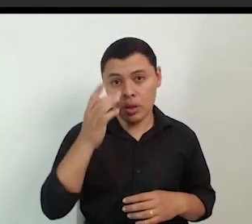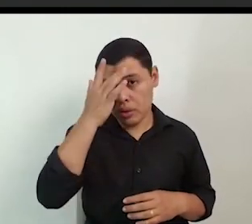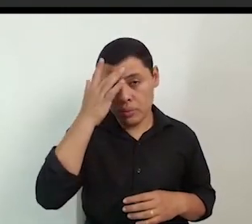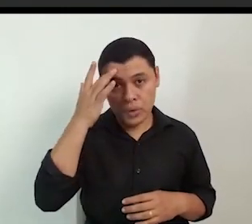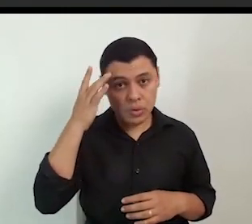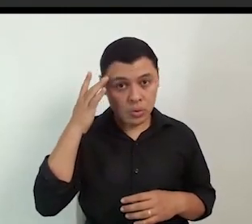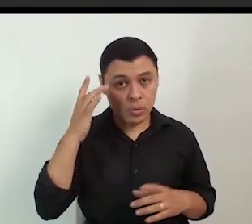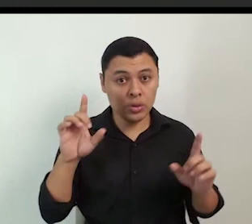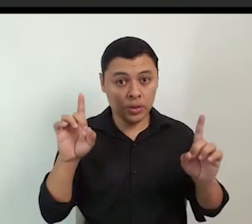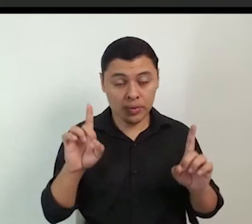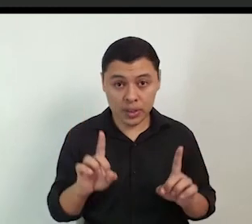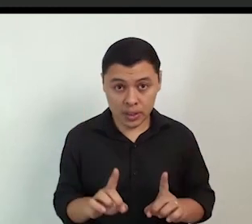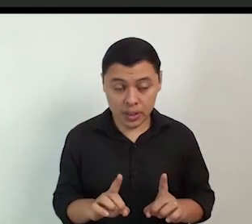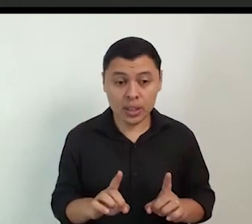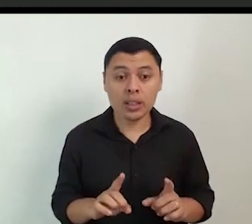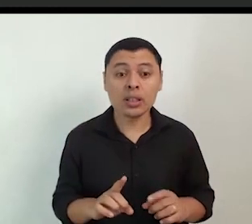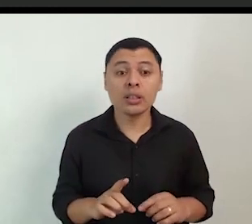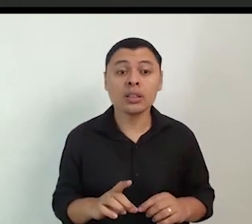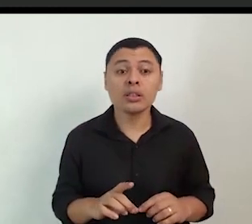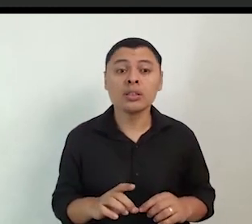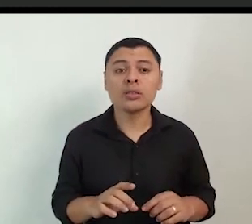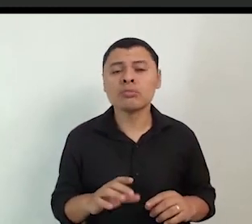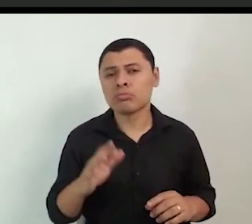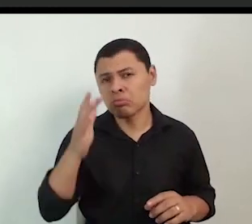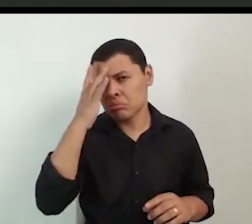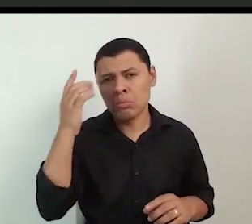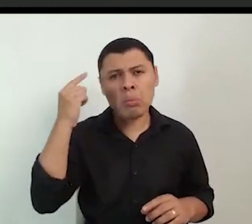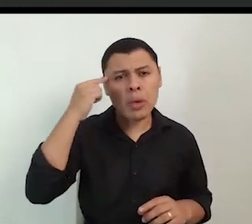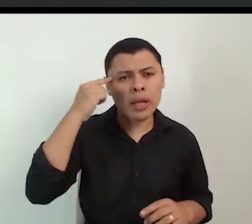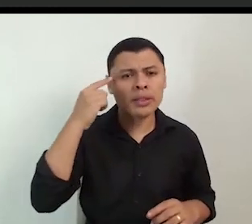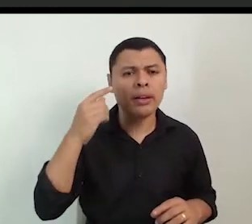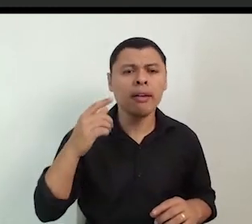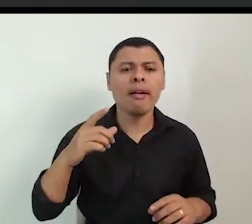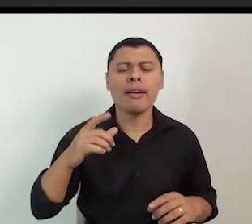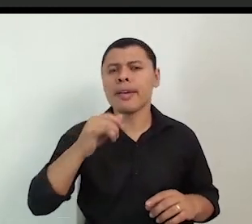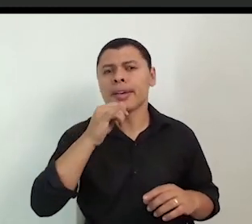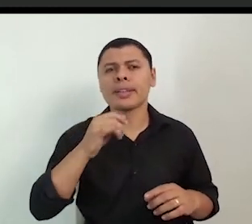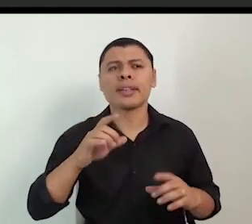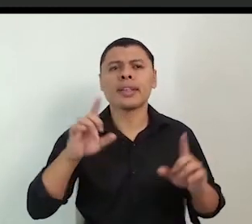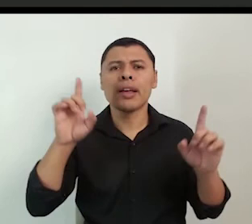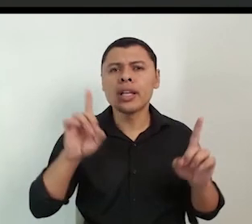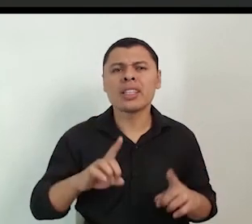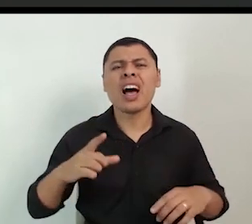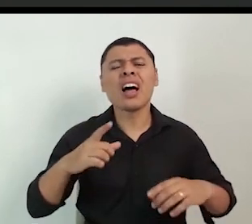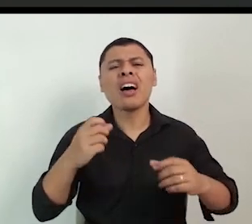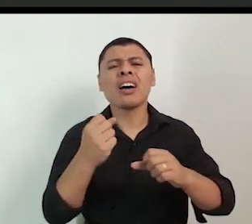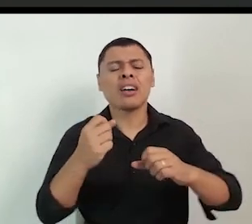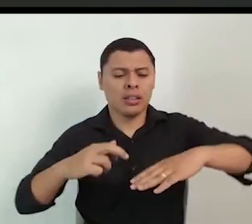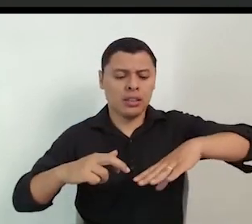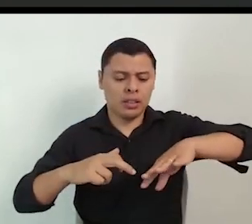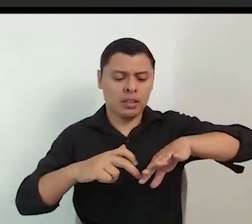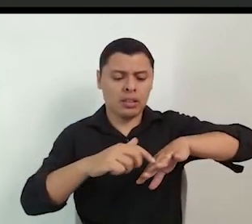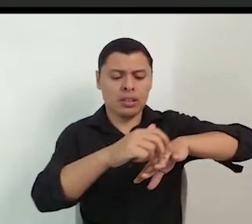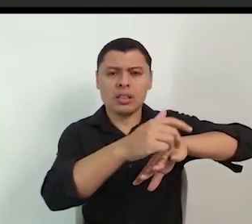deficiência, normalmente todo mundo acha que se resolve com rampa, né? Então, assim, não que a gente não tenha